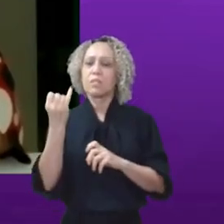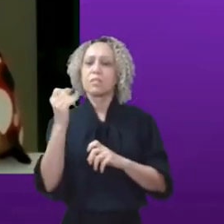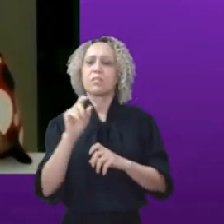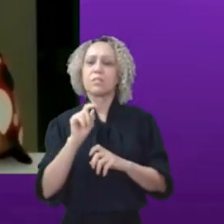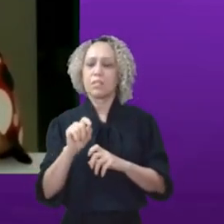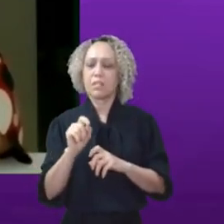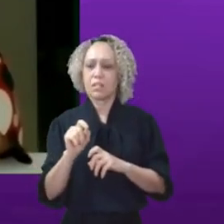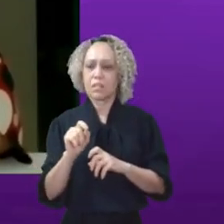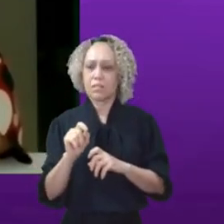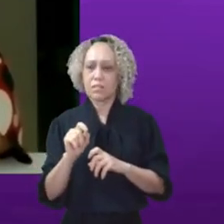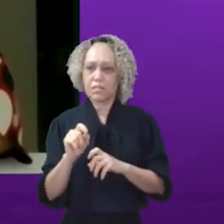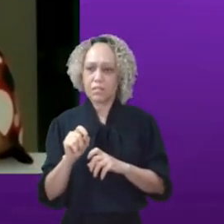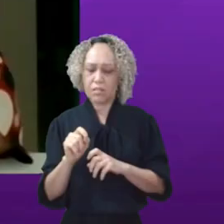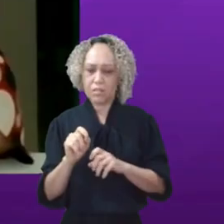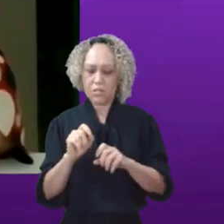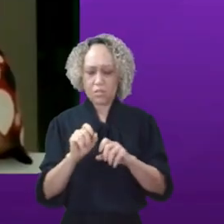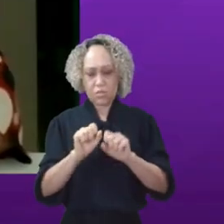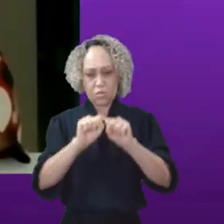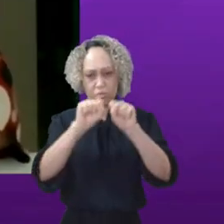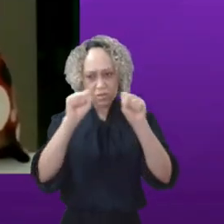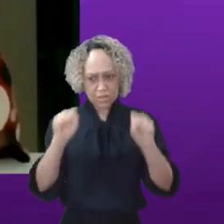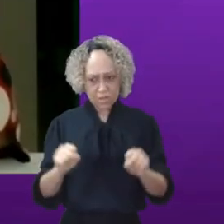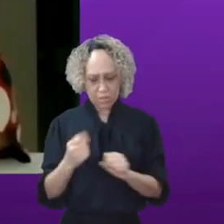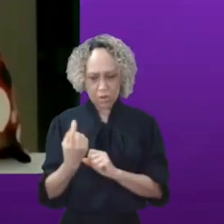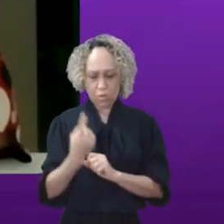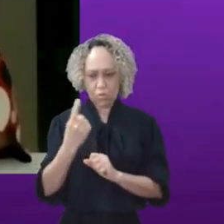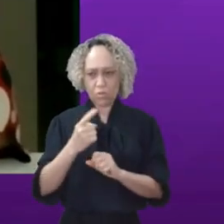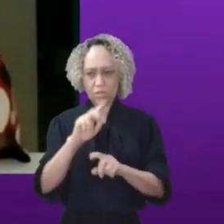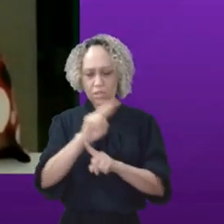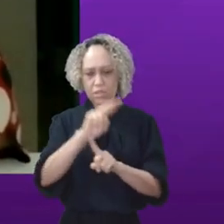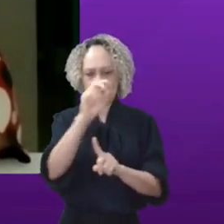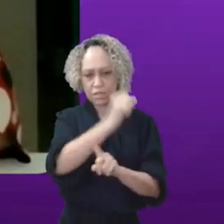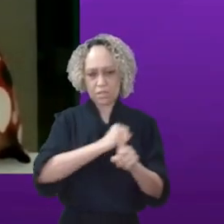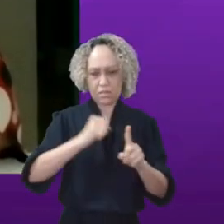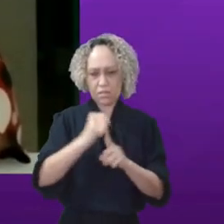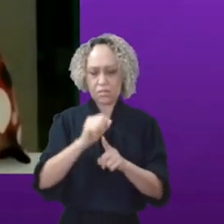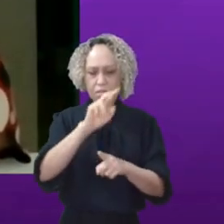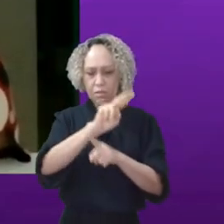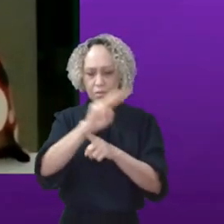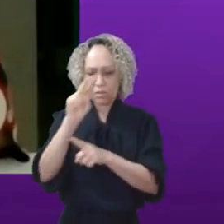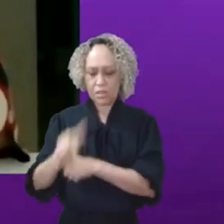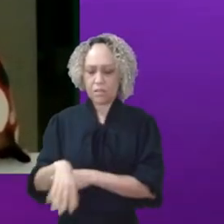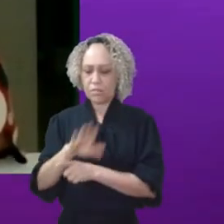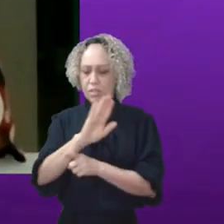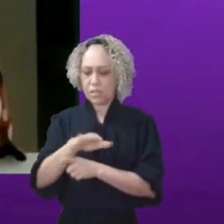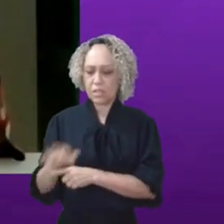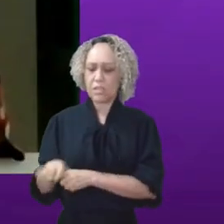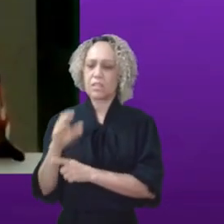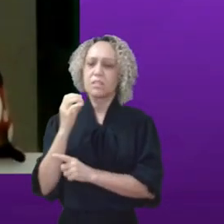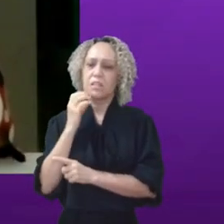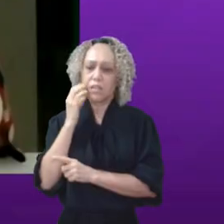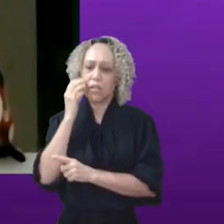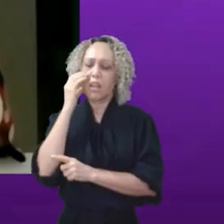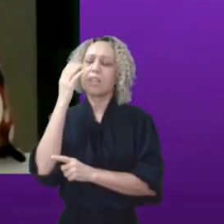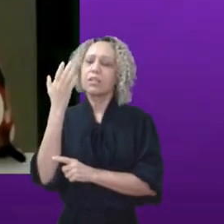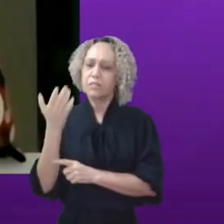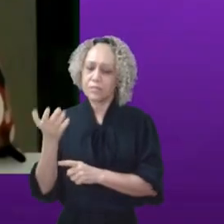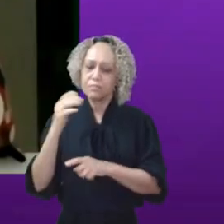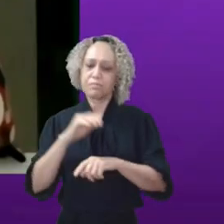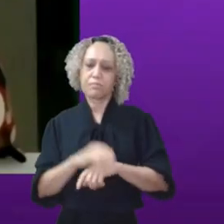é justamente o Sistema Único de Assistência Social na proteção das crianças e adolescentes,